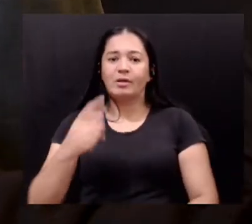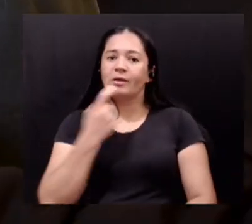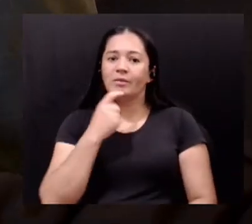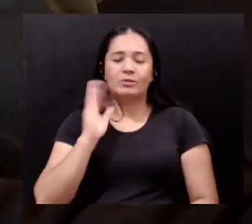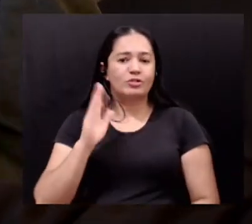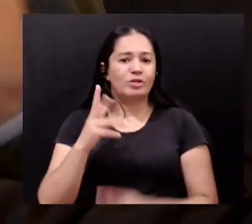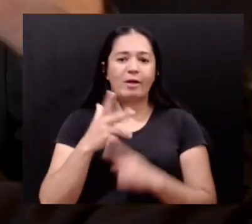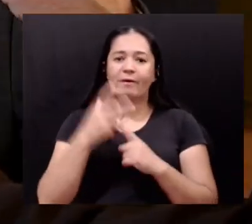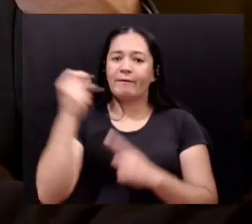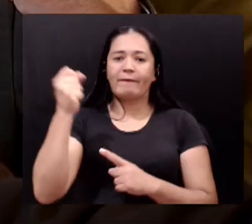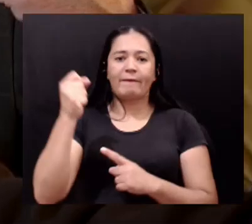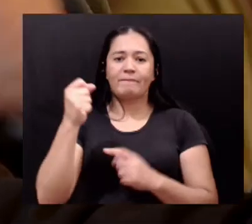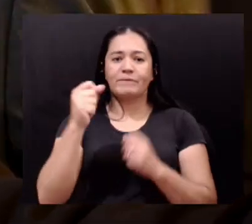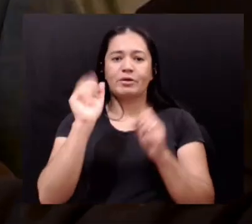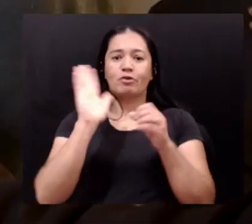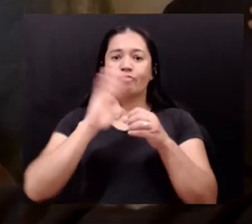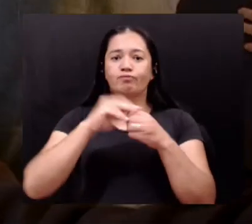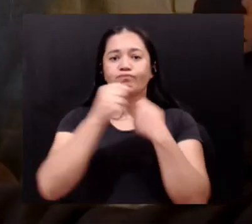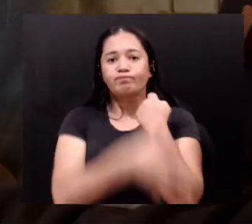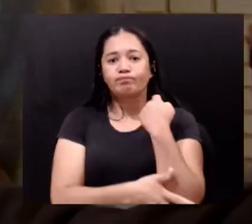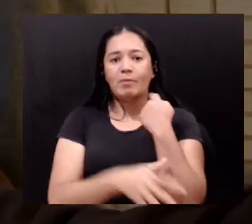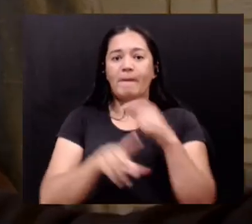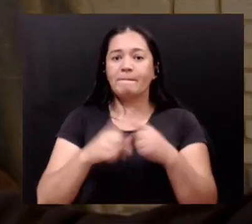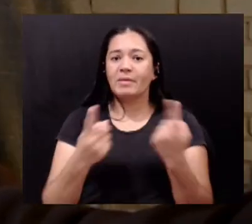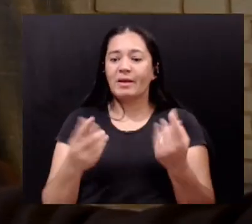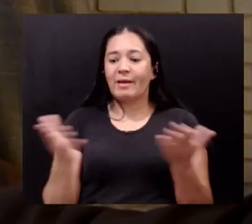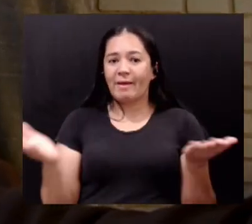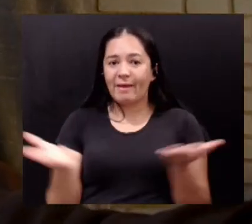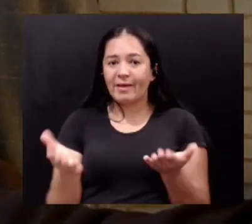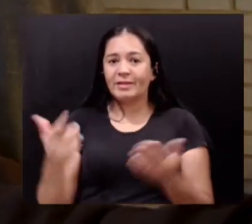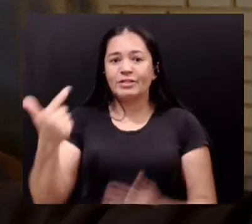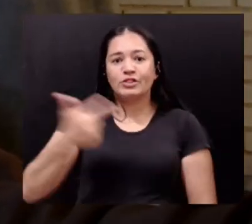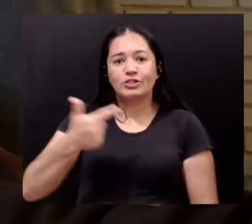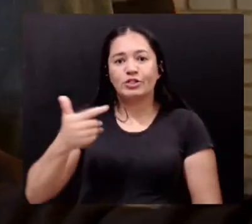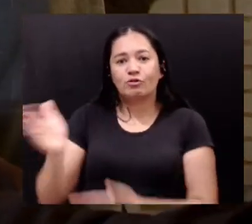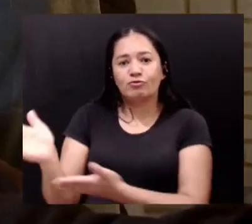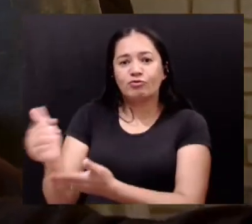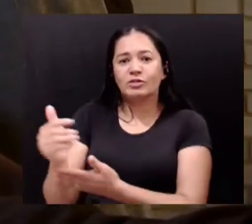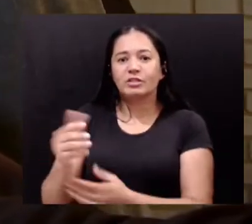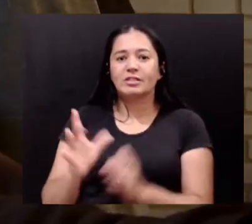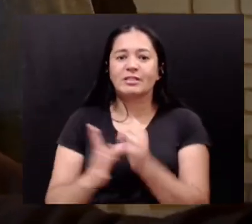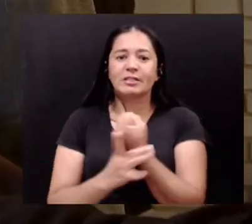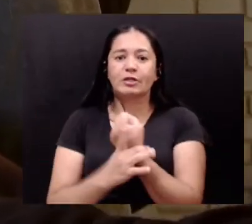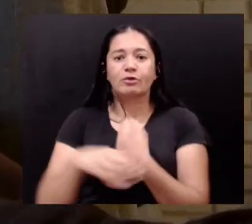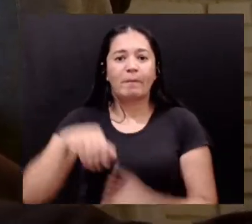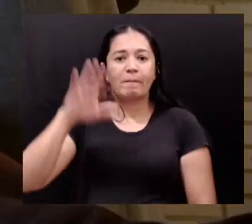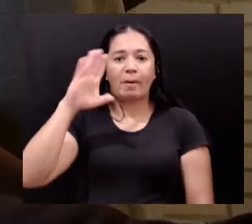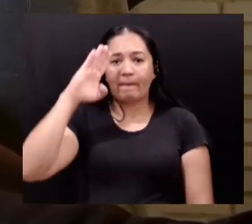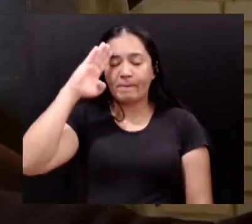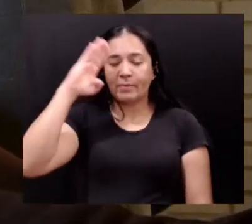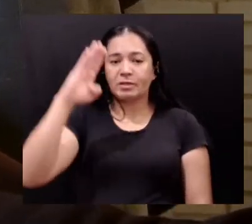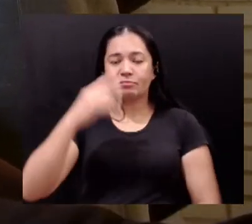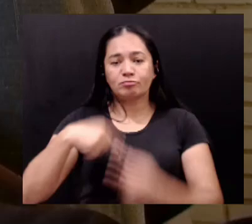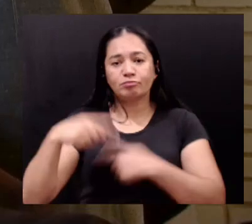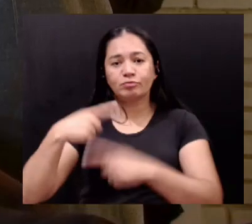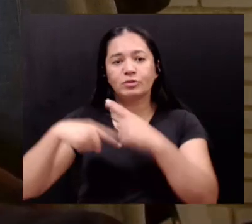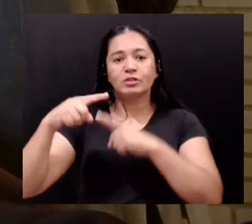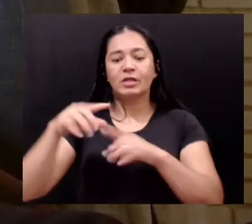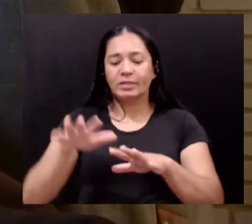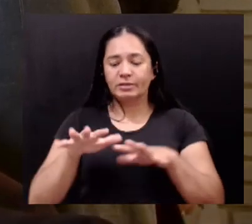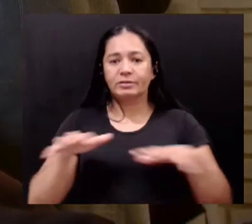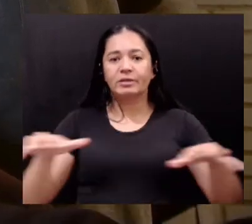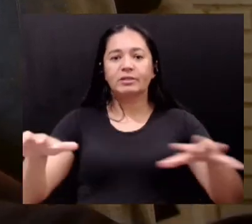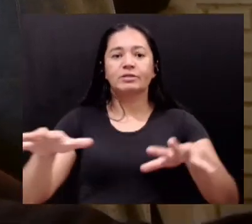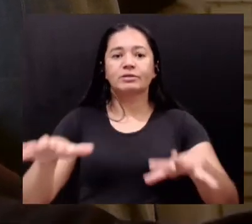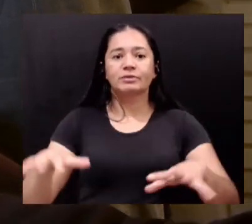abastecimento de água, mas essa segunda captação vai dar mais segurança para a cidade, principalmente para o desenvolvimento aqui na região do PIDS. Então,